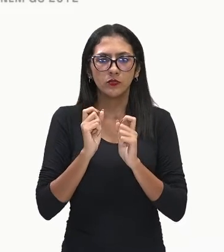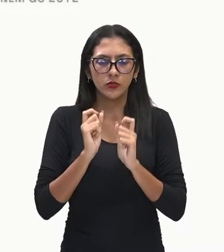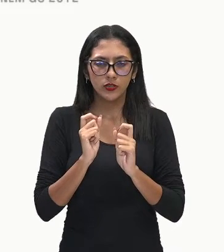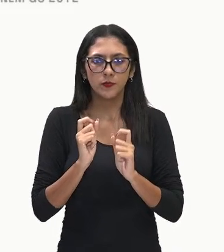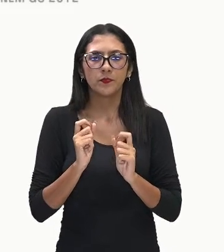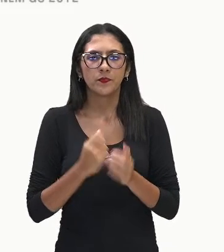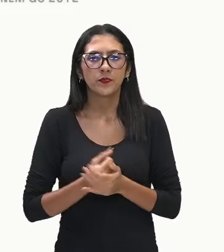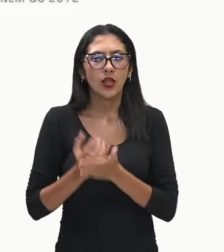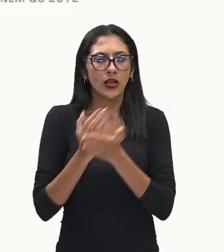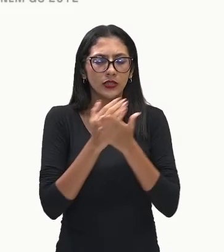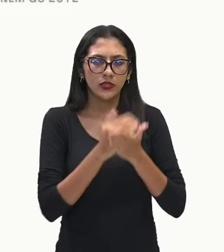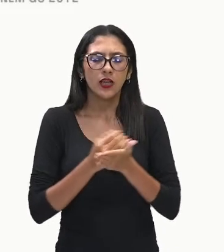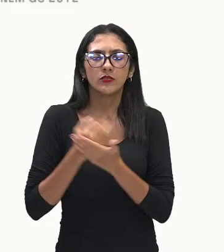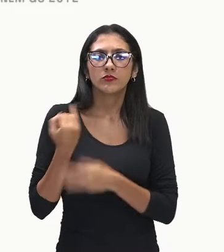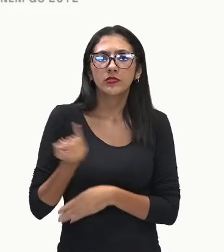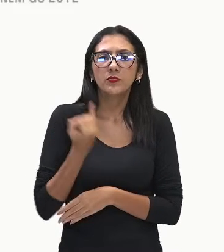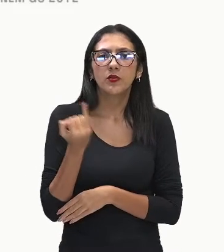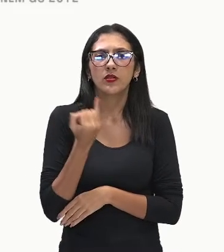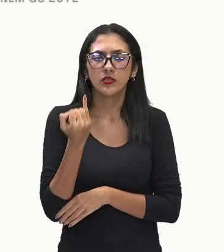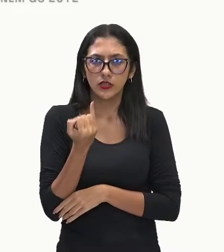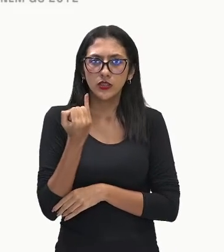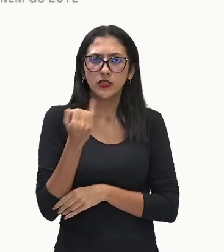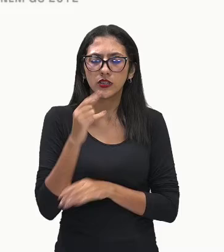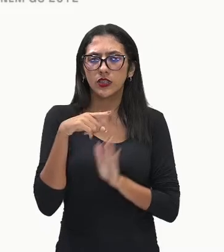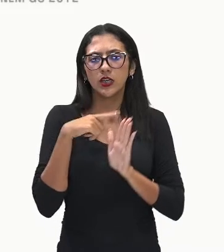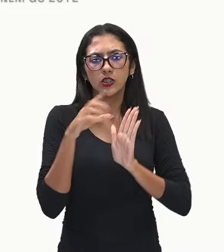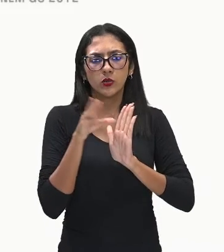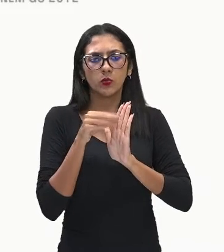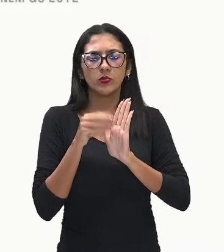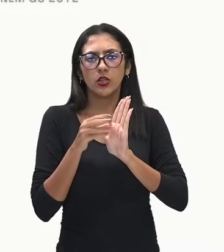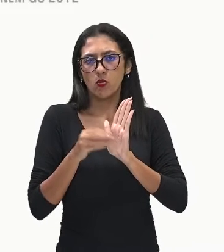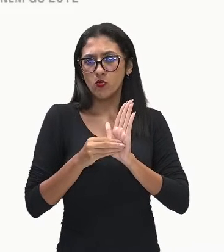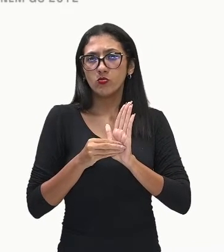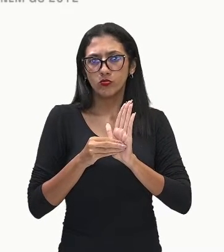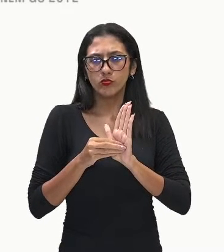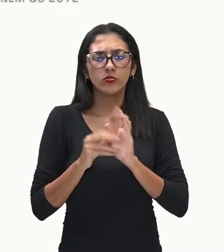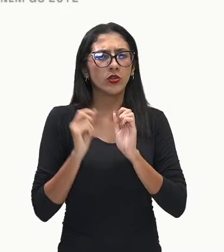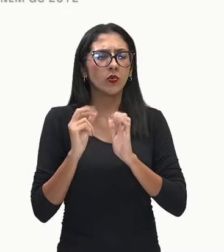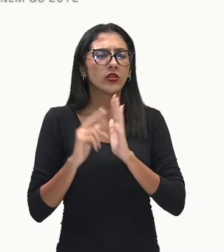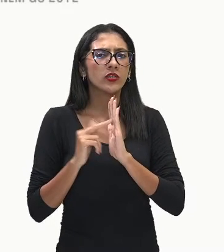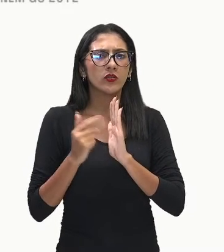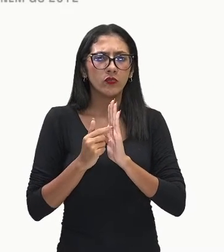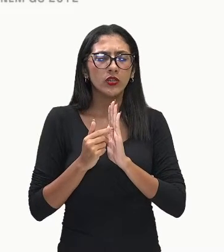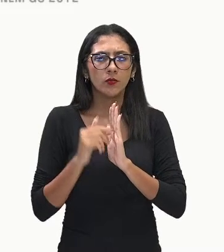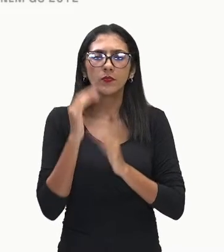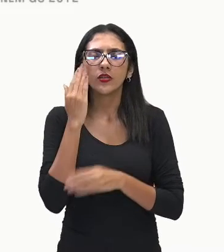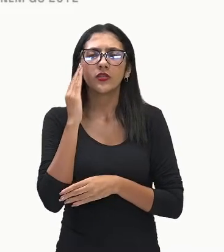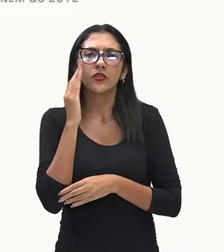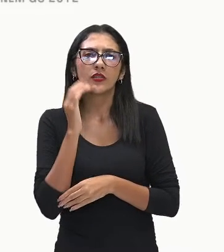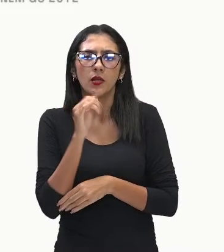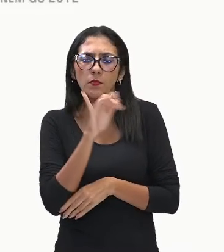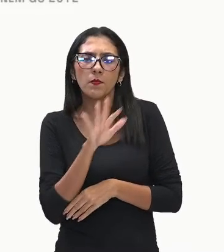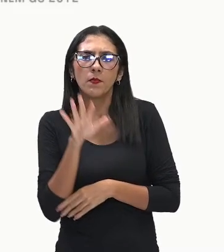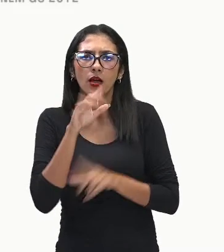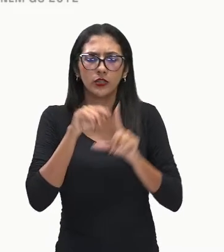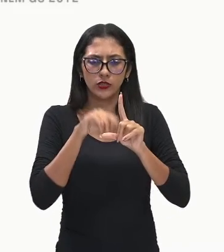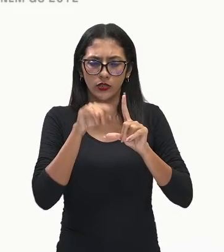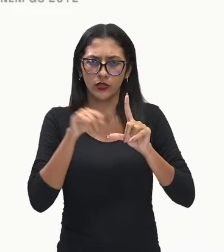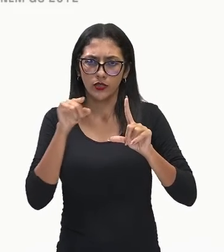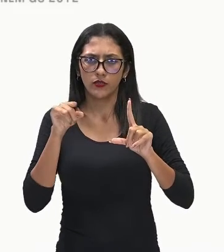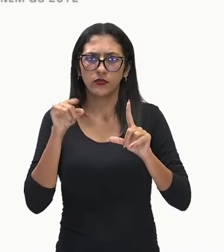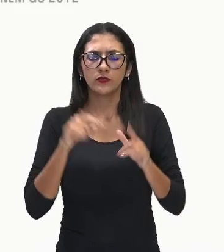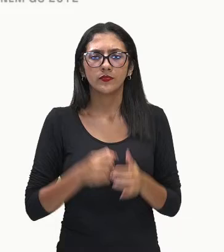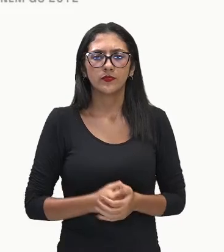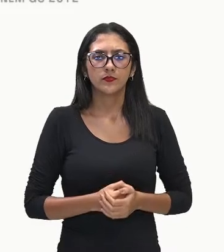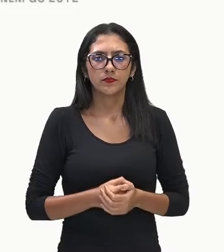que fazem parte desse conteúdo aí, que é a interpretação de gráficos. Então, quando você está fazendo uma análise